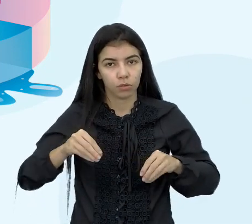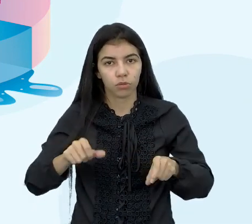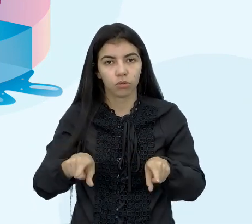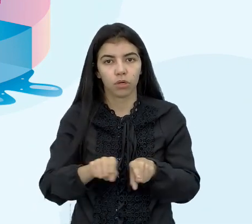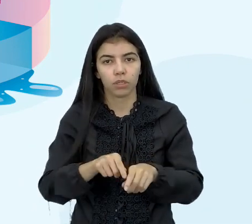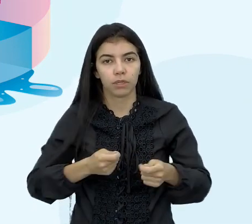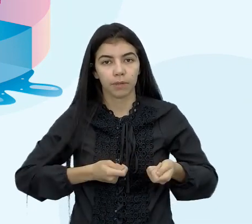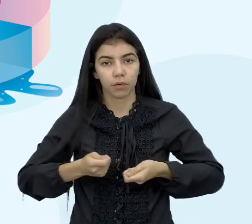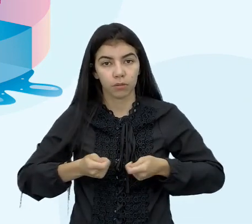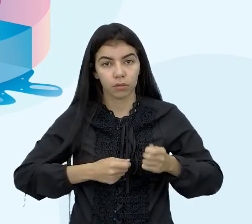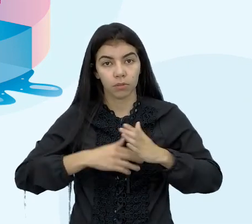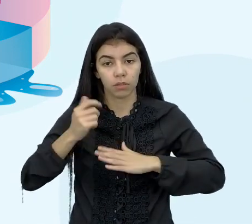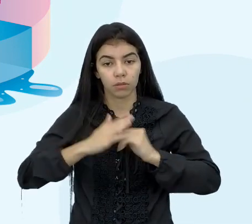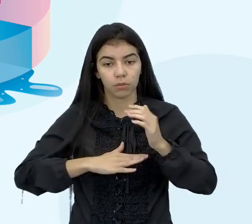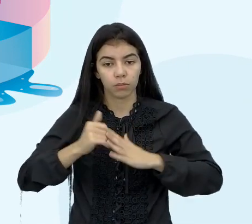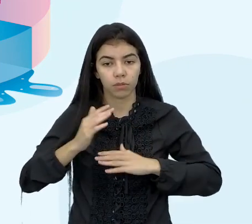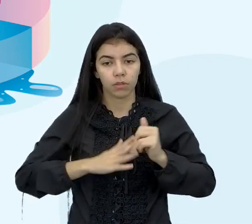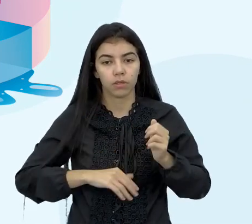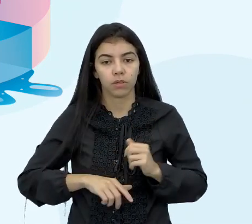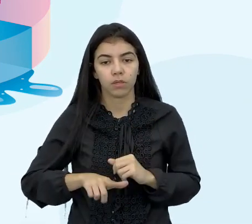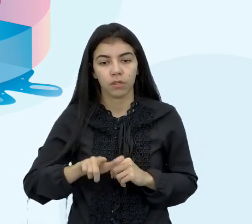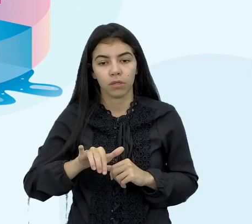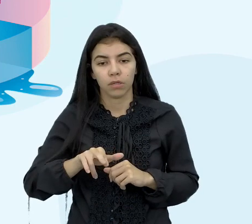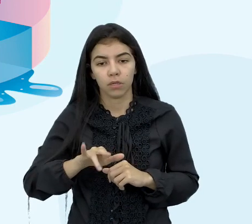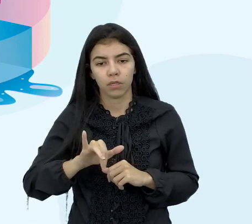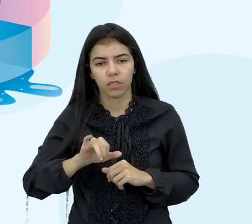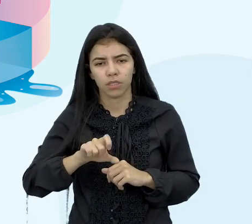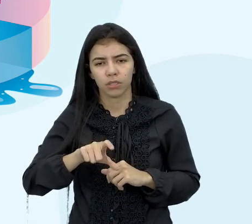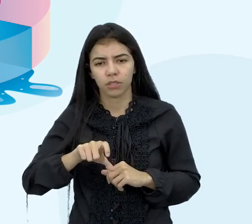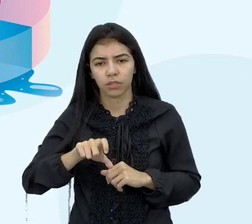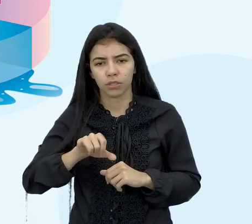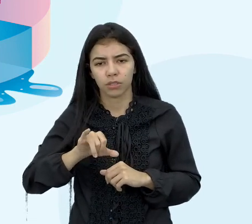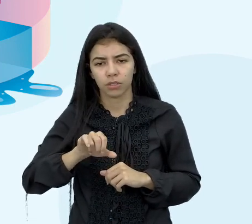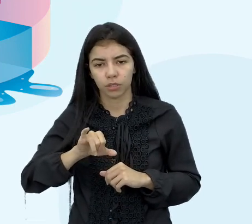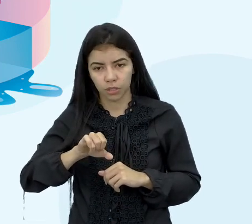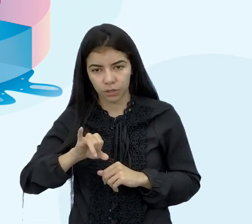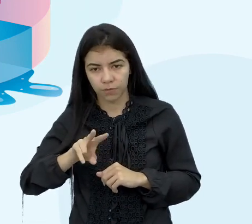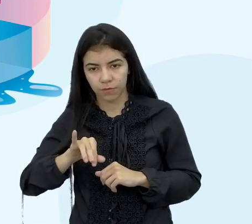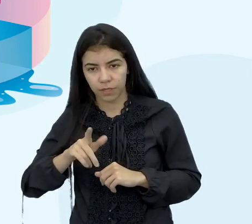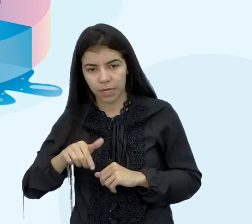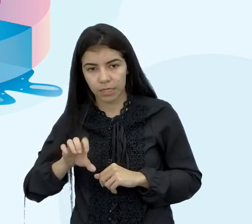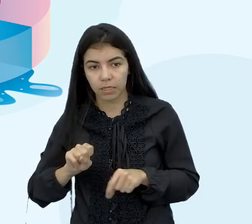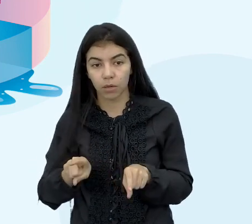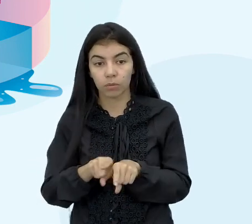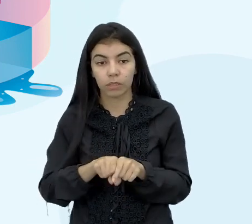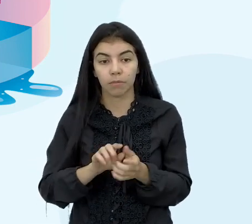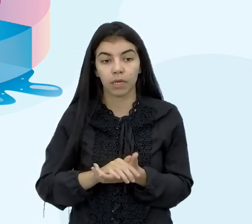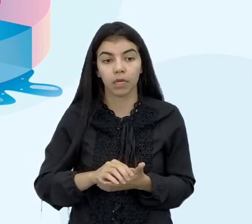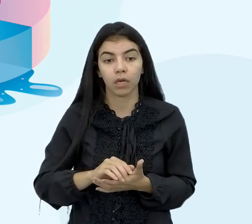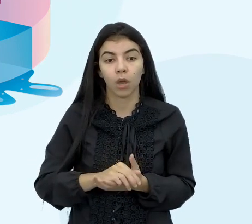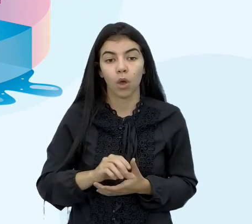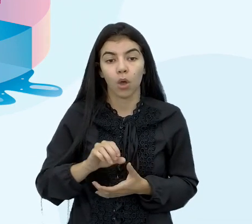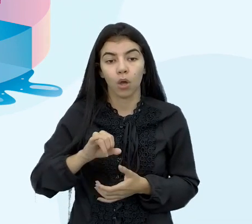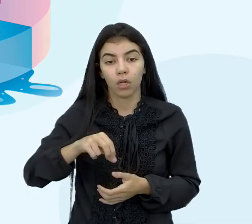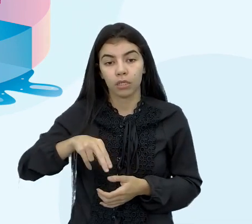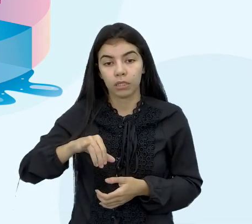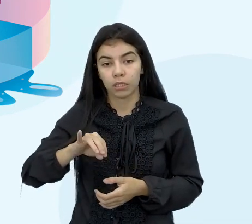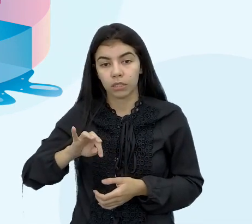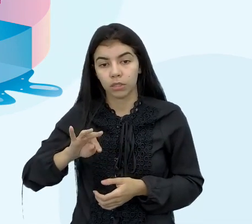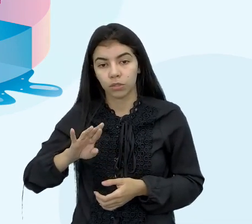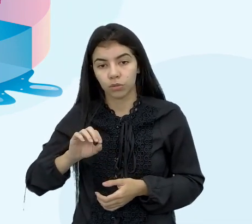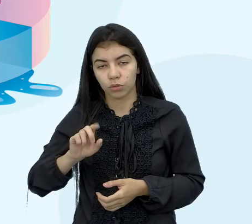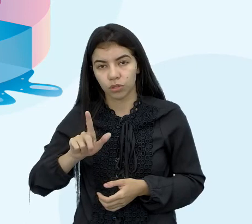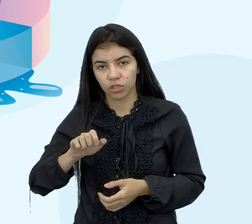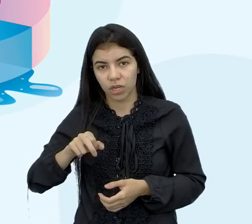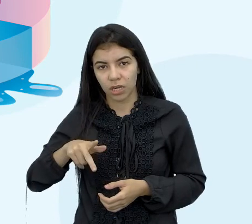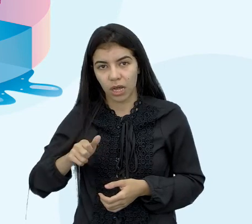monitorado o processo de lixiviação desses compostos orgânicos e os compostos nitrogenados, que são importantes para as plantas.